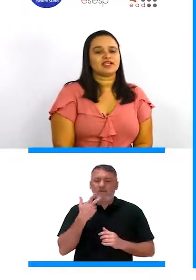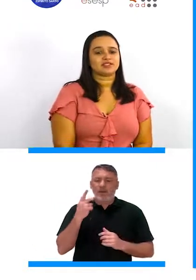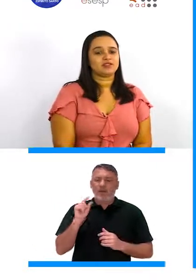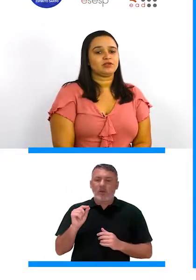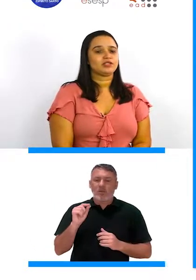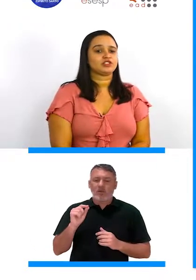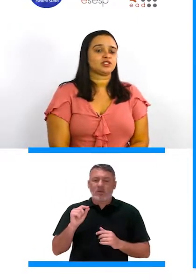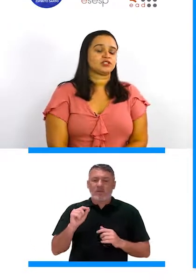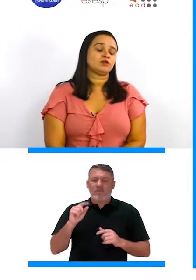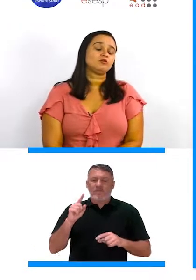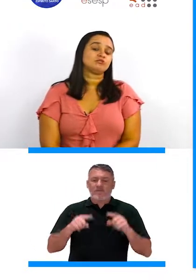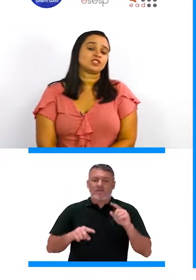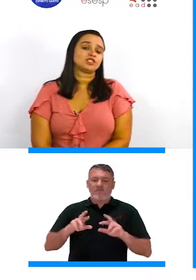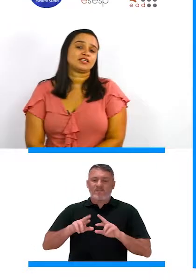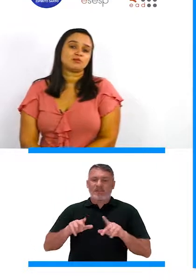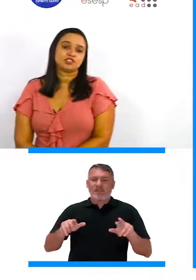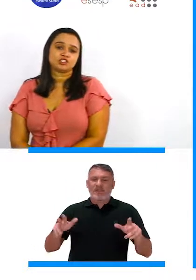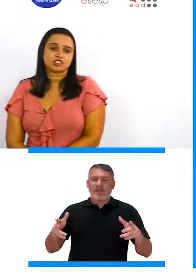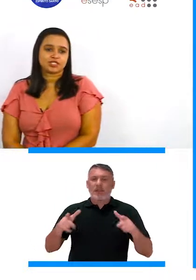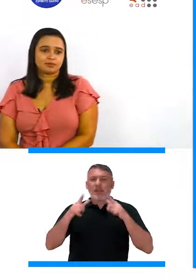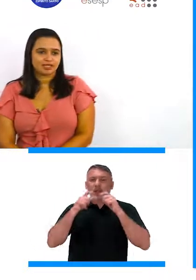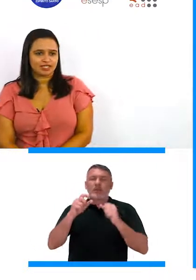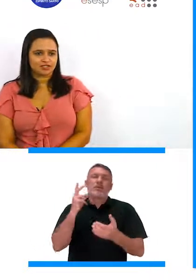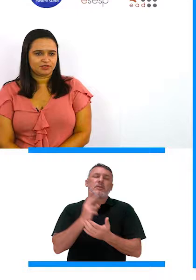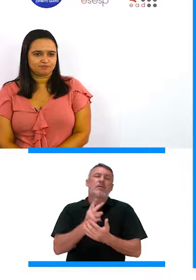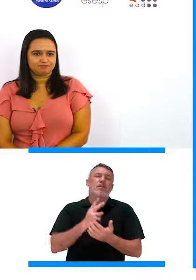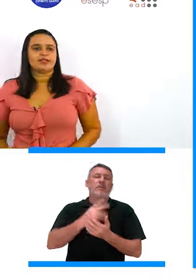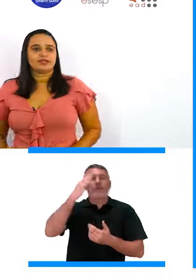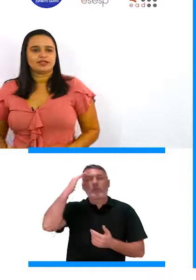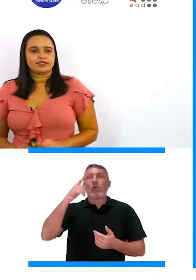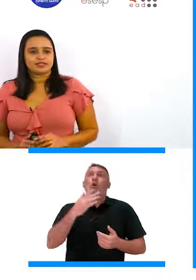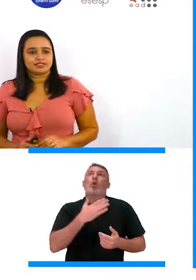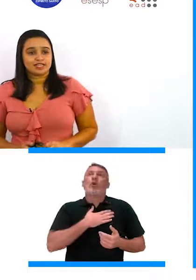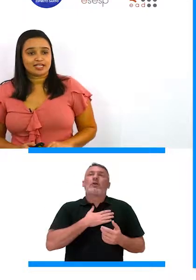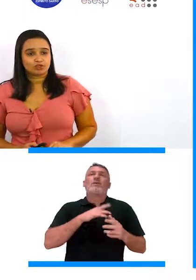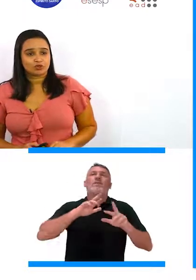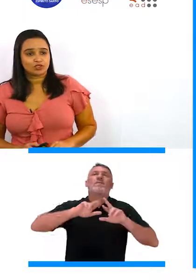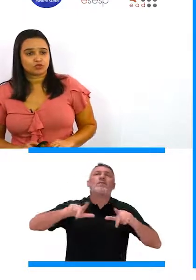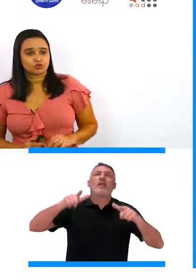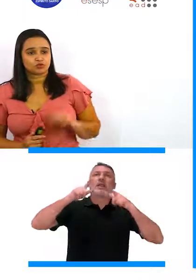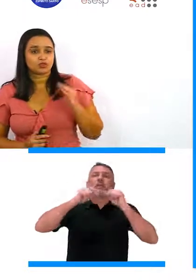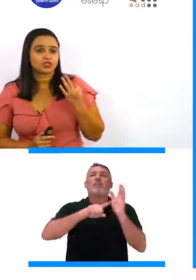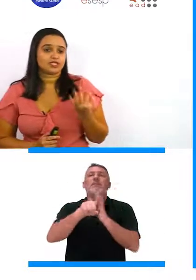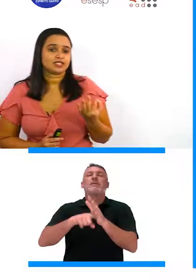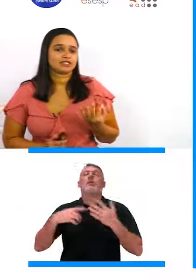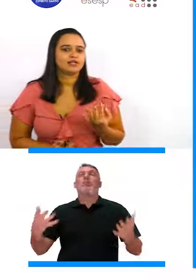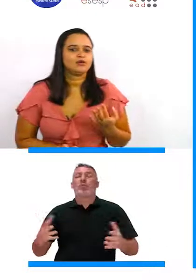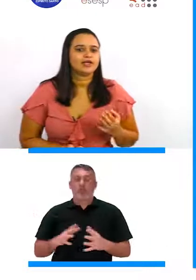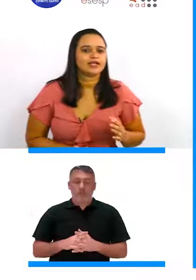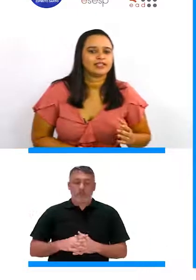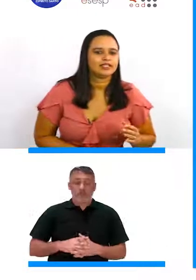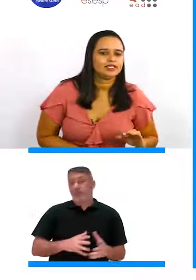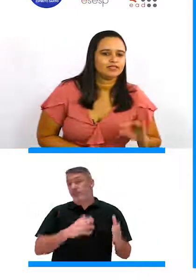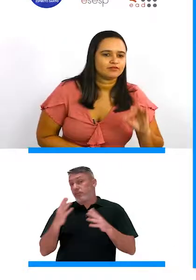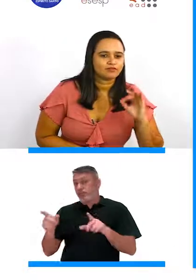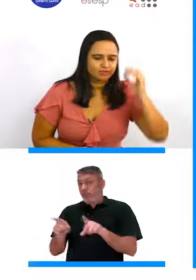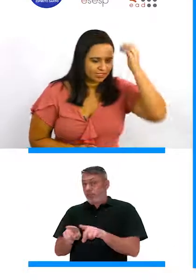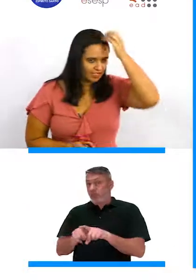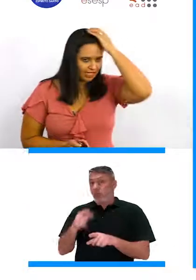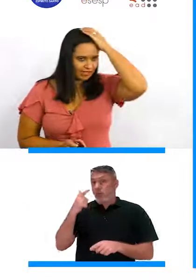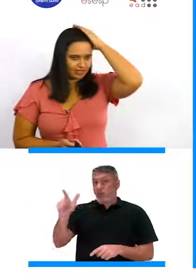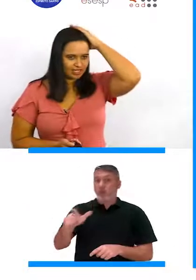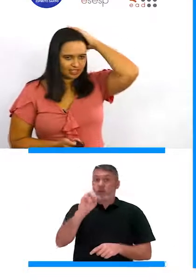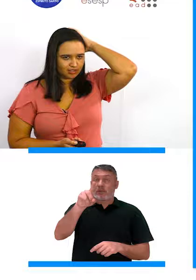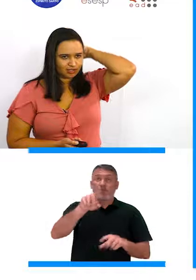sobre a variação linguística. Então, já seria uma dica aí para quem quer se inteirar sobre o assunto. Uma outra questão é que,